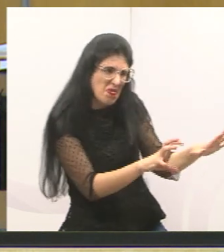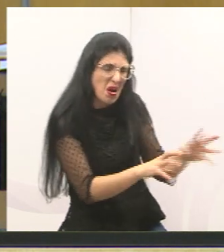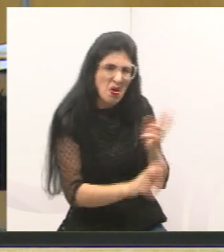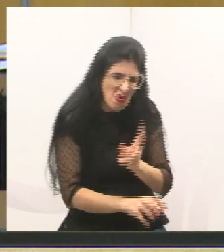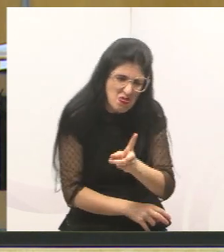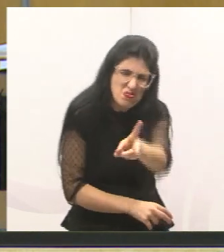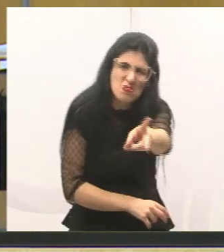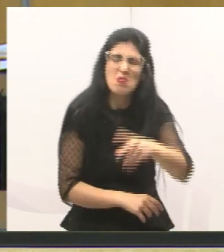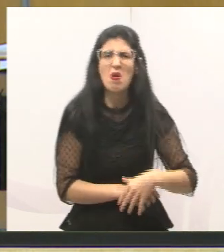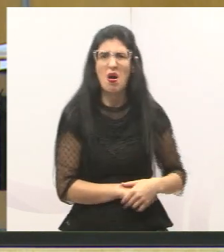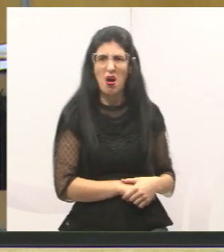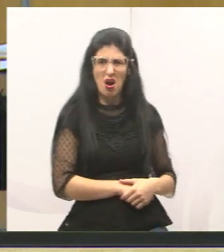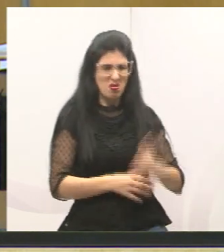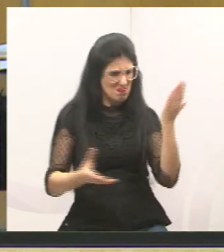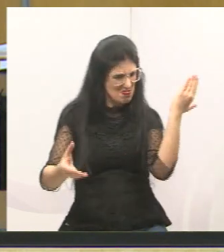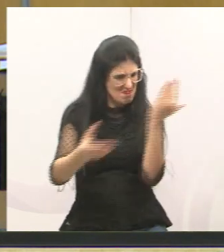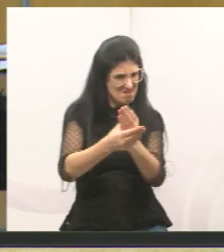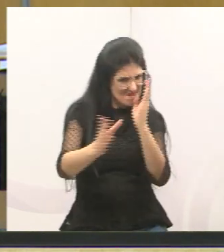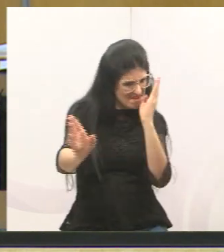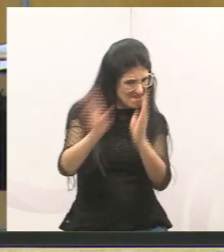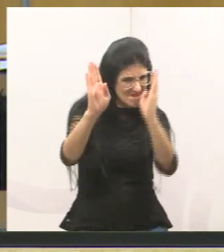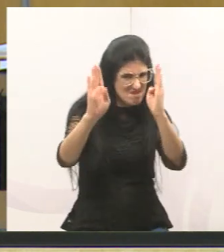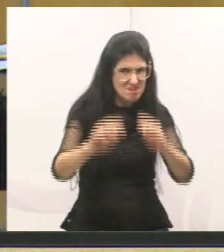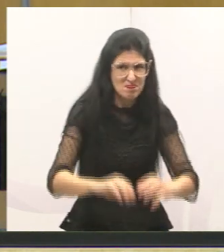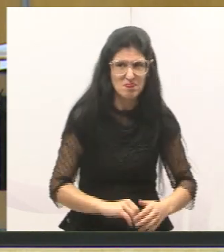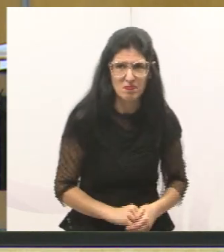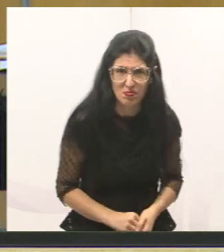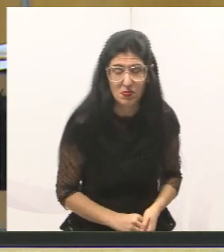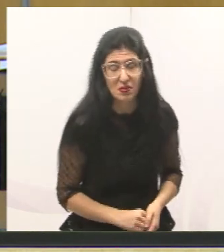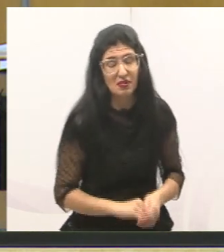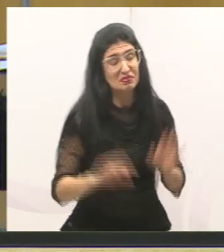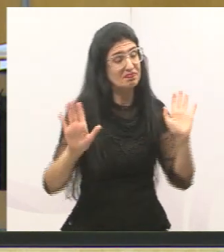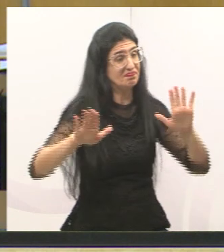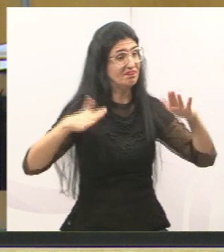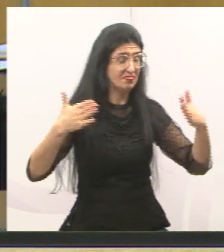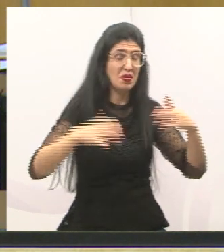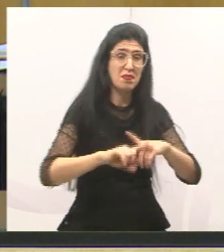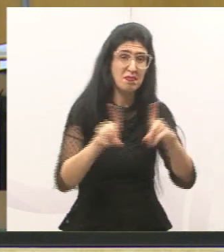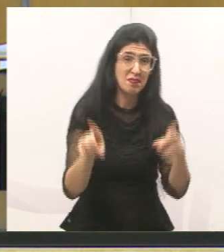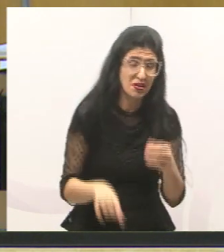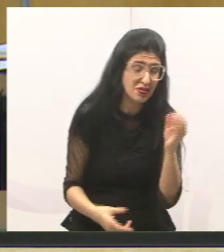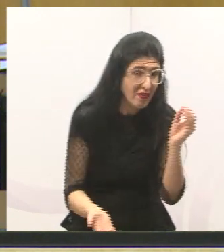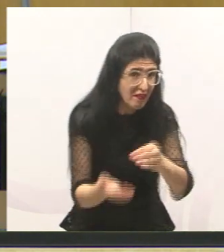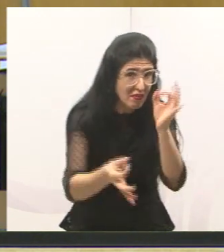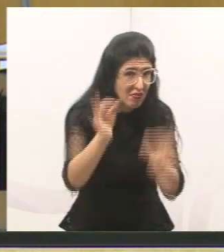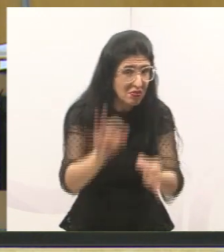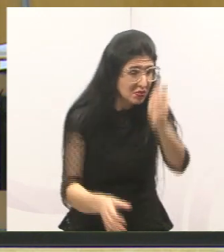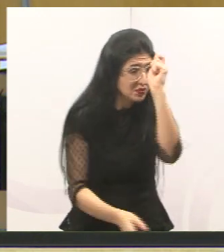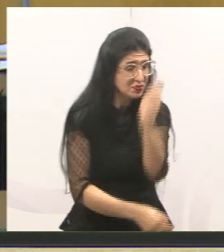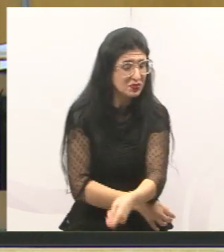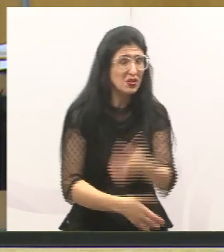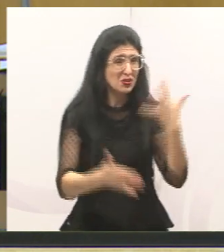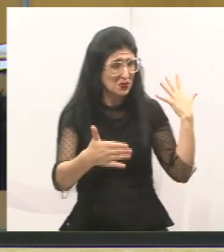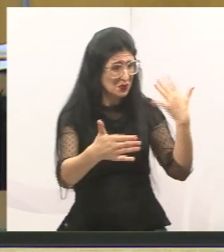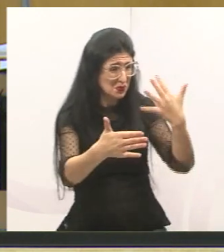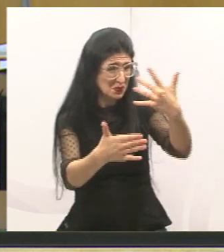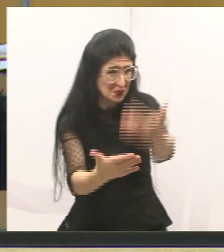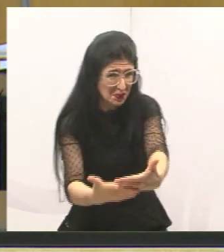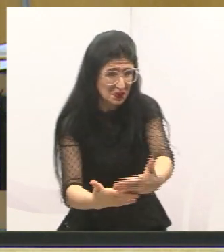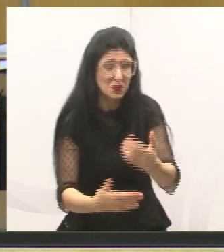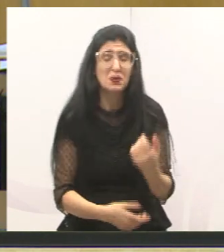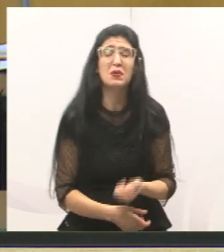efetivamente apreciadas, havendo homologação tácita do parecer do Tribunal de Contas pelo decurso do prazo para apreciação